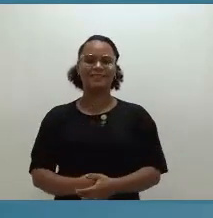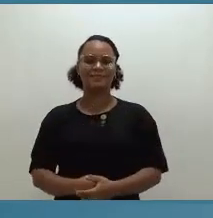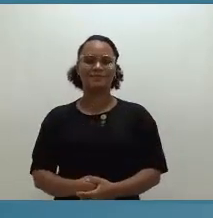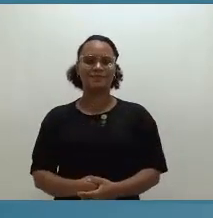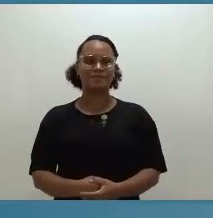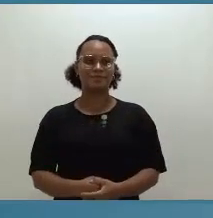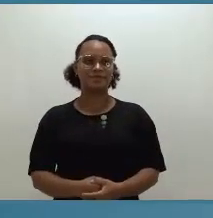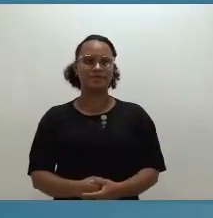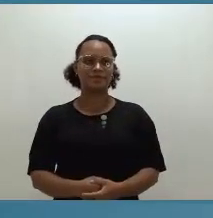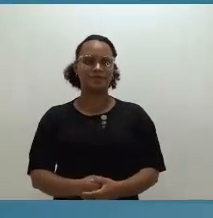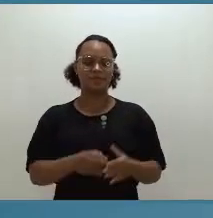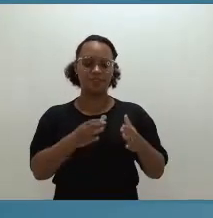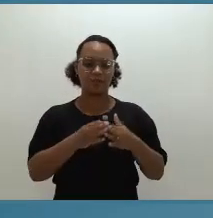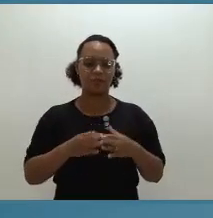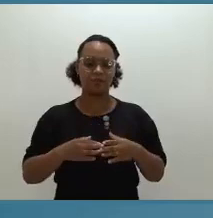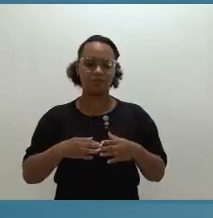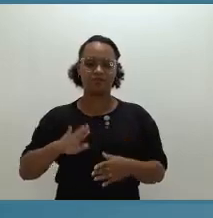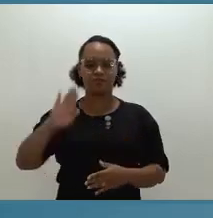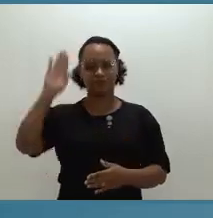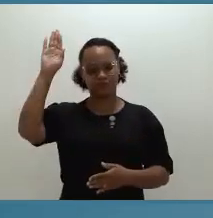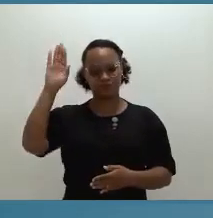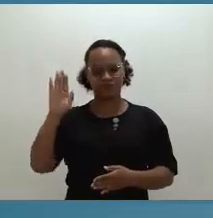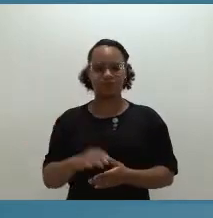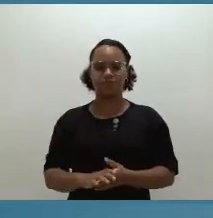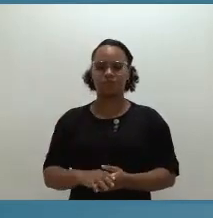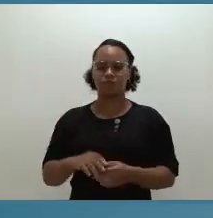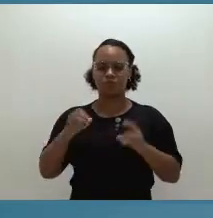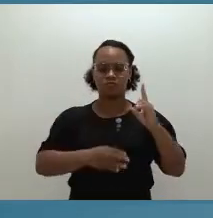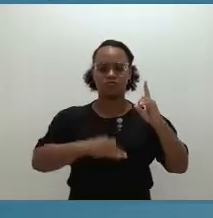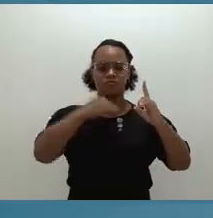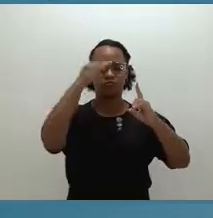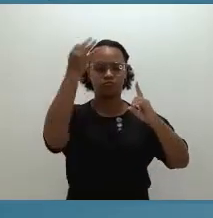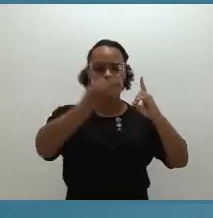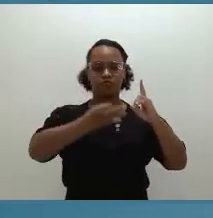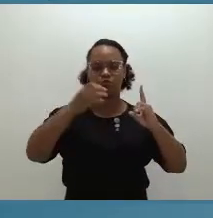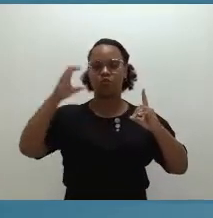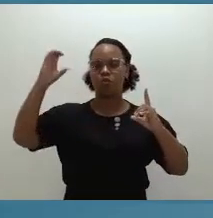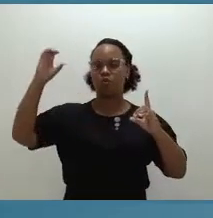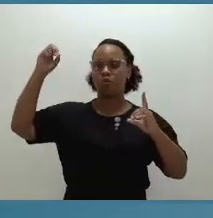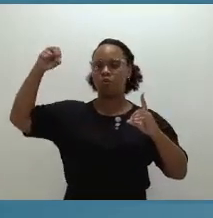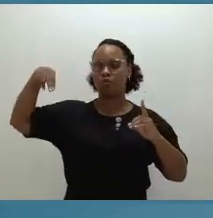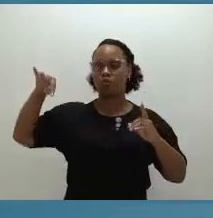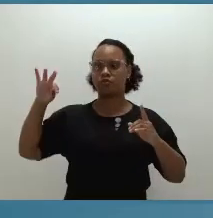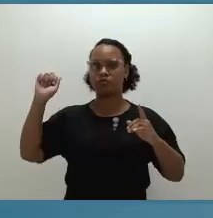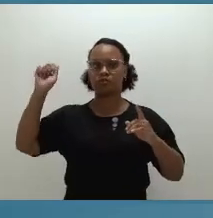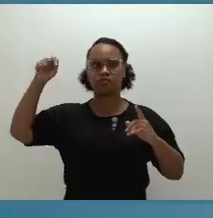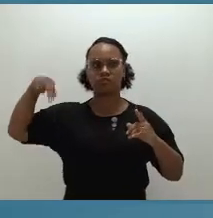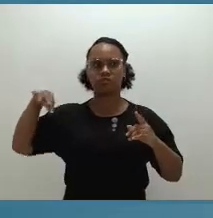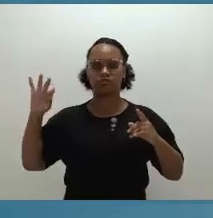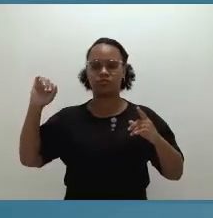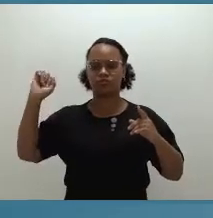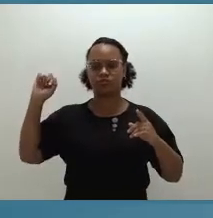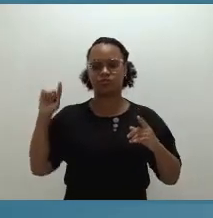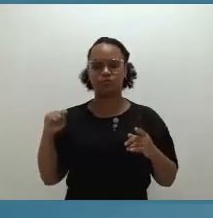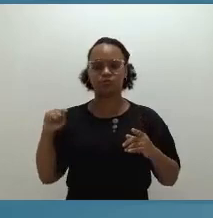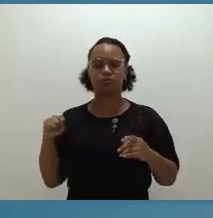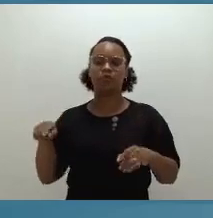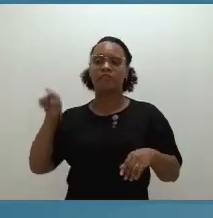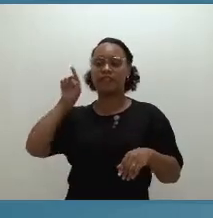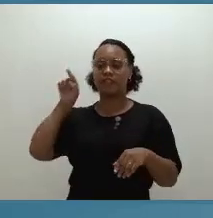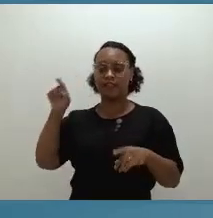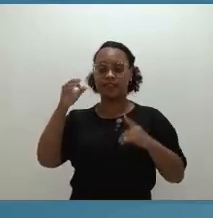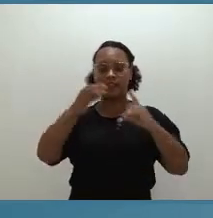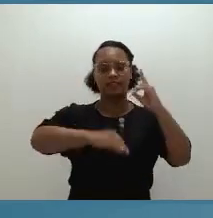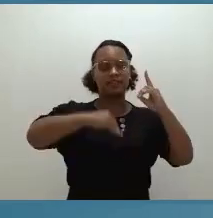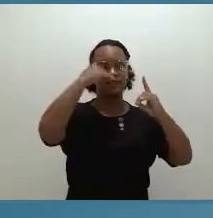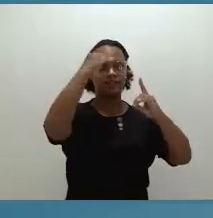Obrigada, senhora Constantino. Bem, a senhora Maria, agradeceu. Seja um pequeno que já